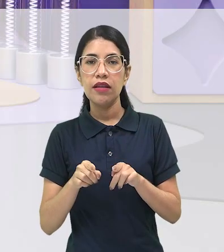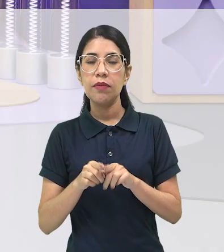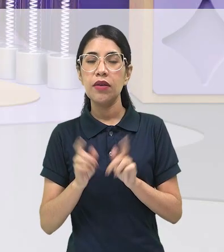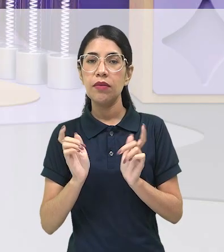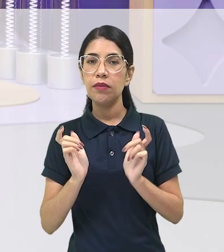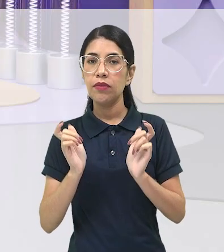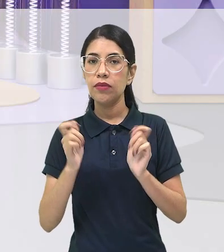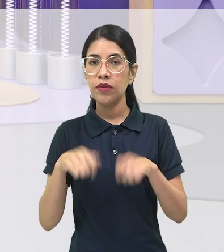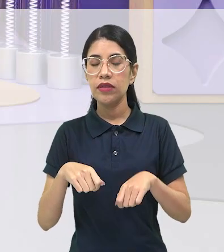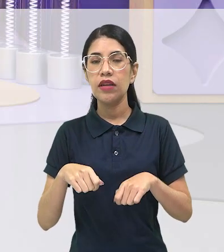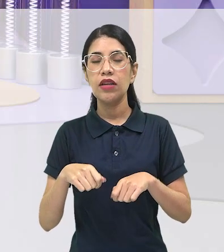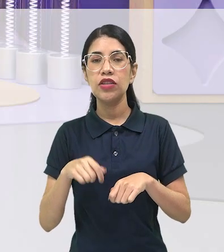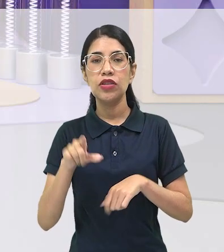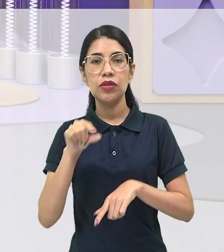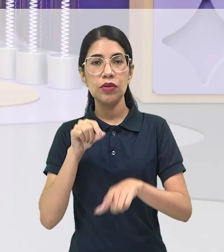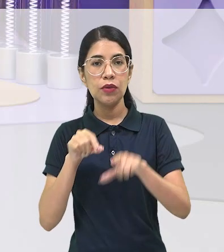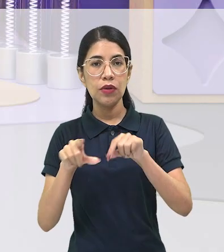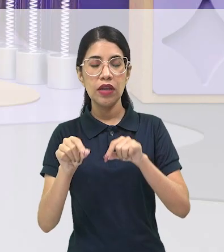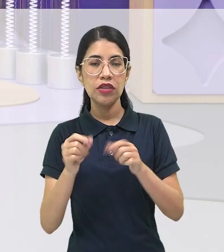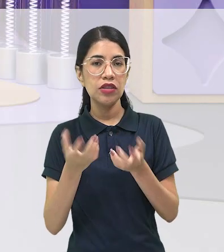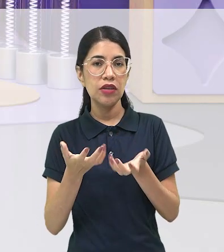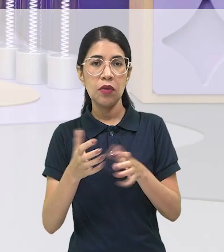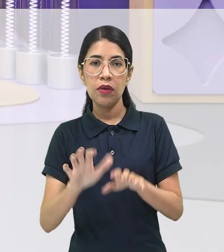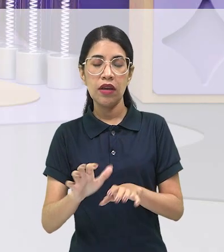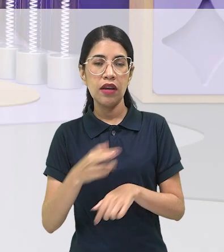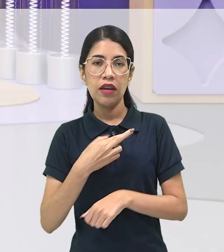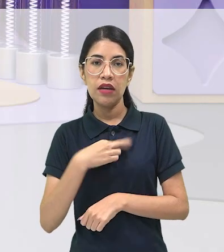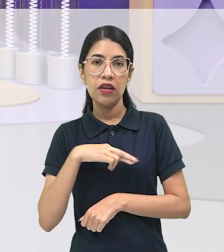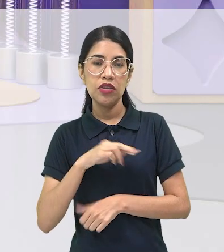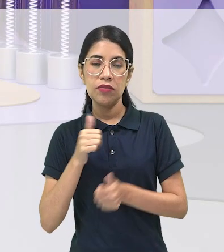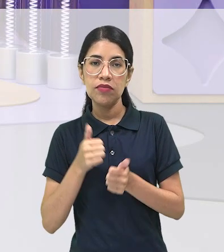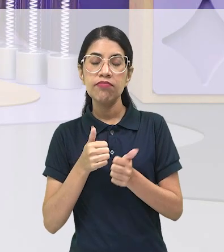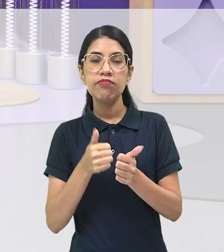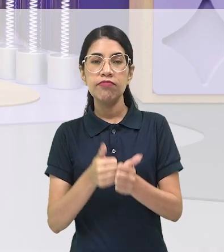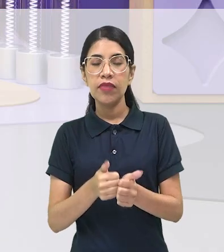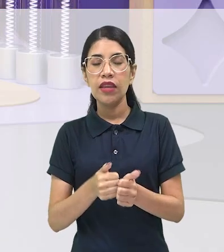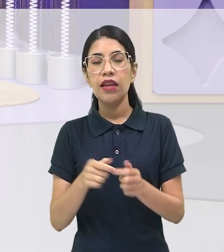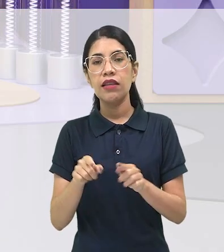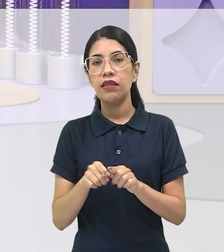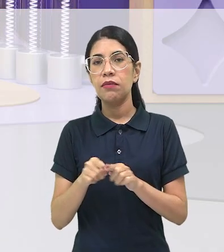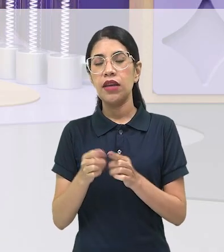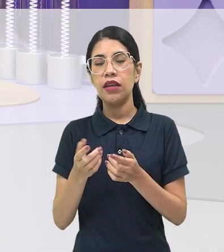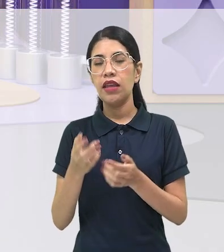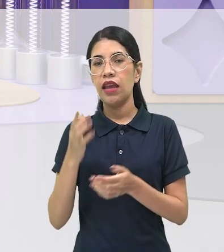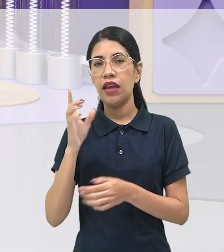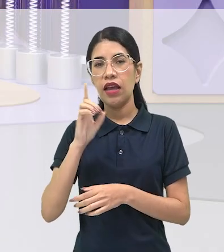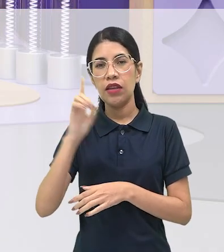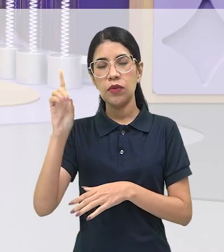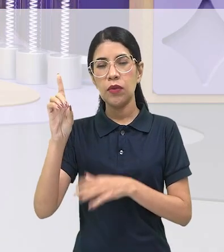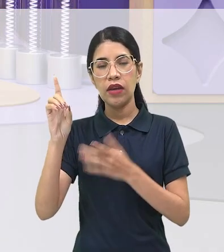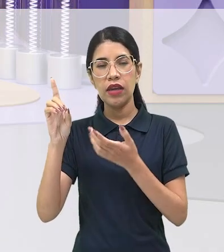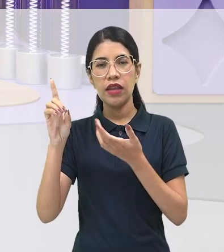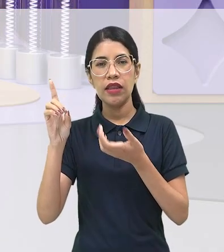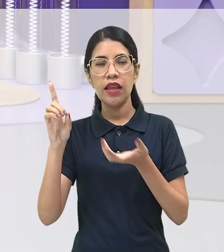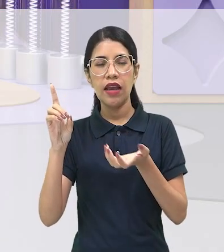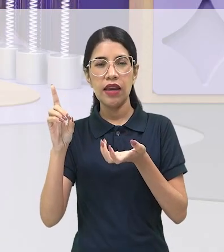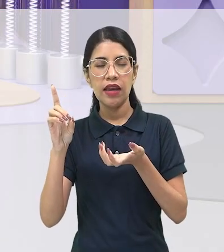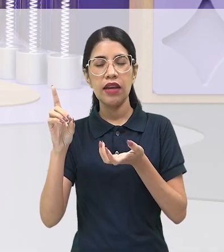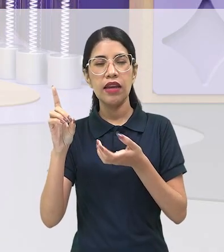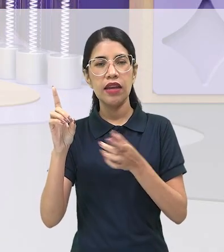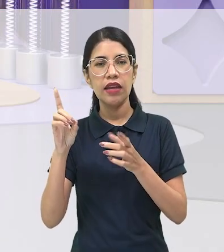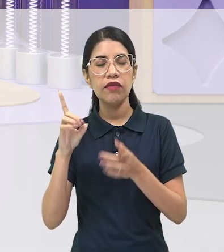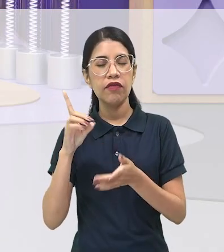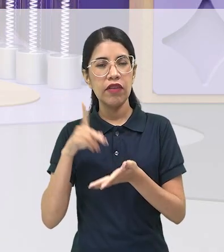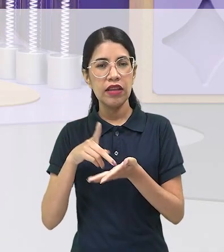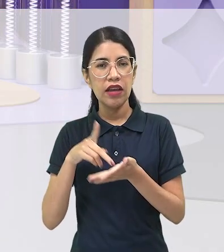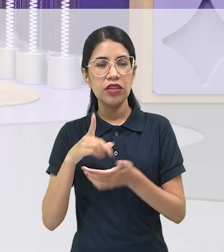essa possibilidade de optar por não seguir nenhuma religião ou de não crer em Deus, há sempre um